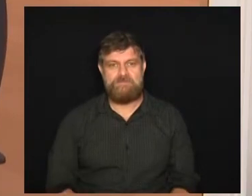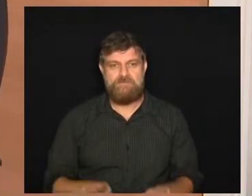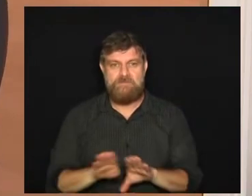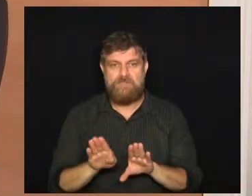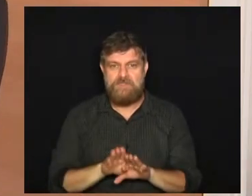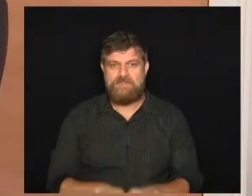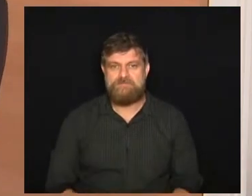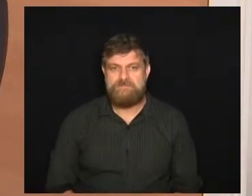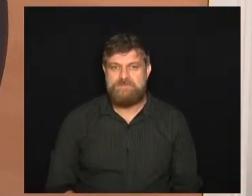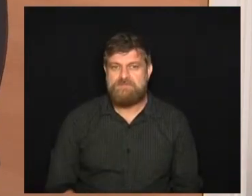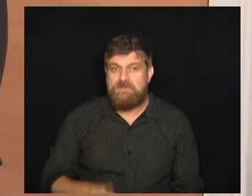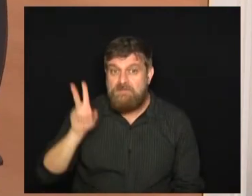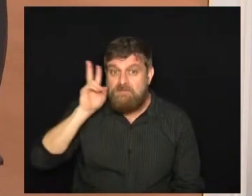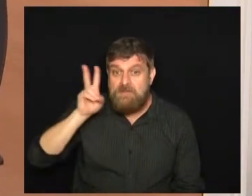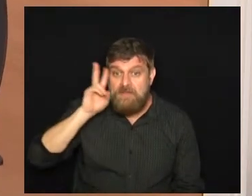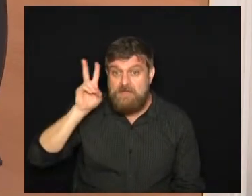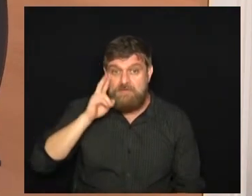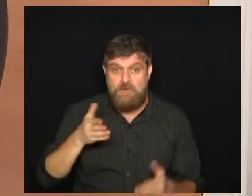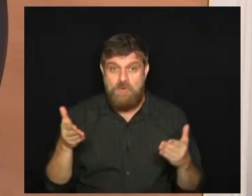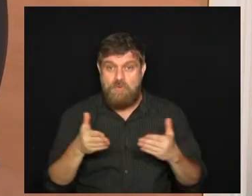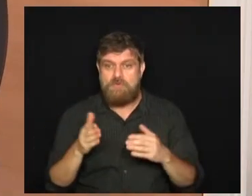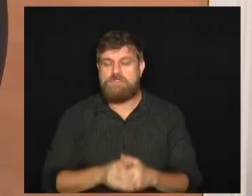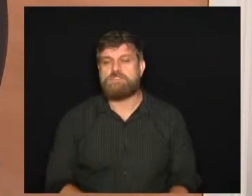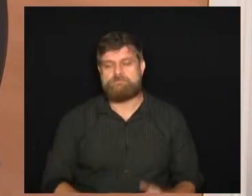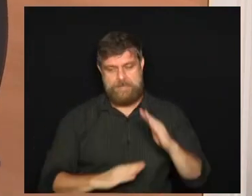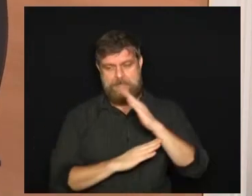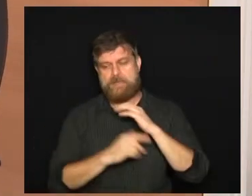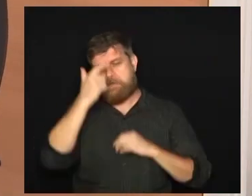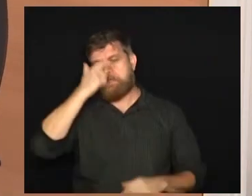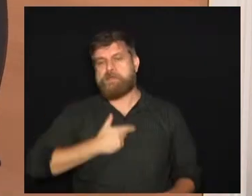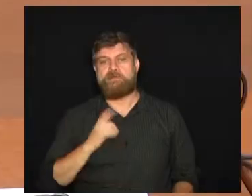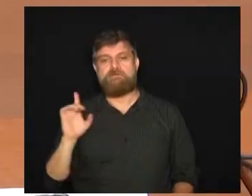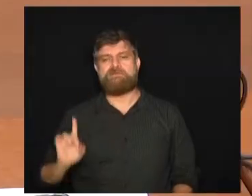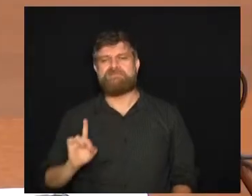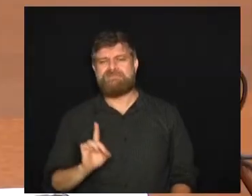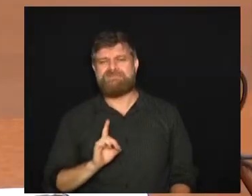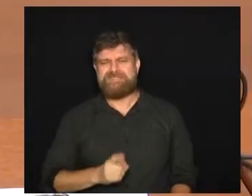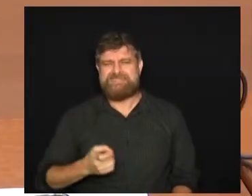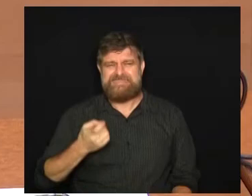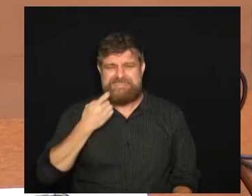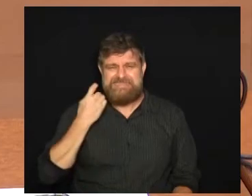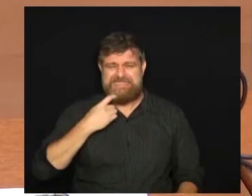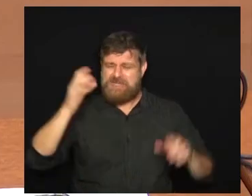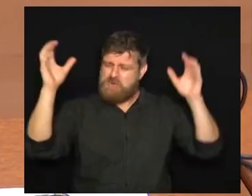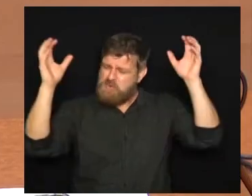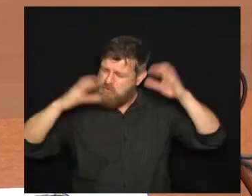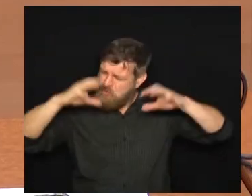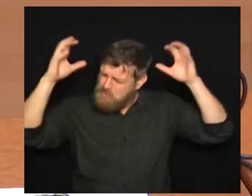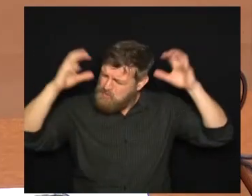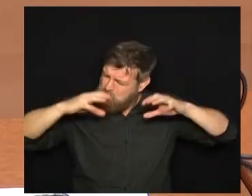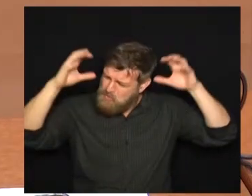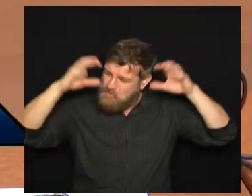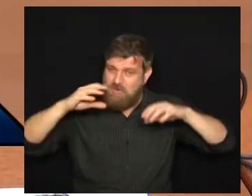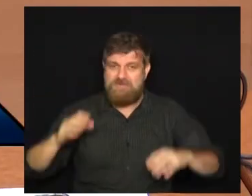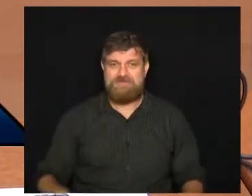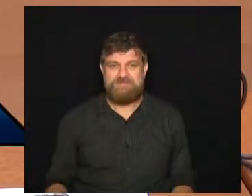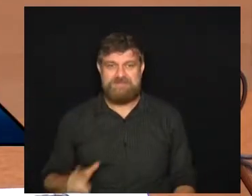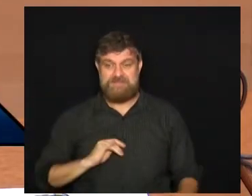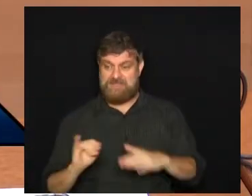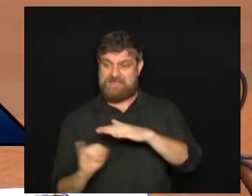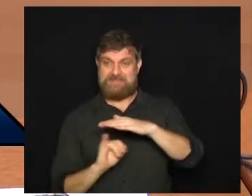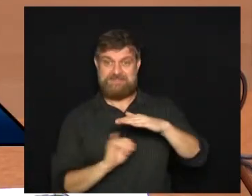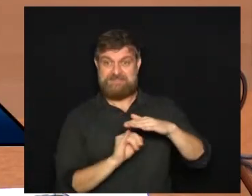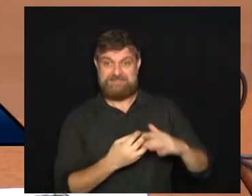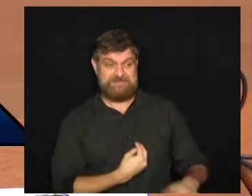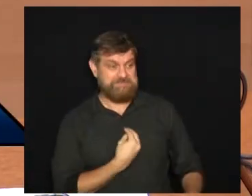você lembrou mesmo bastante. Olha, hoje eu estava vindo para cá, sexta-feira, uma chuva tremenda, e quando eu chego aqui em várias entidades, eu